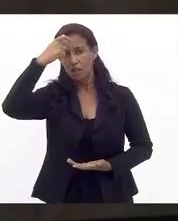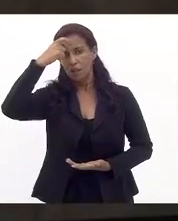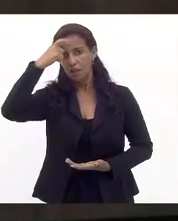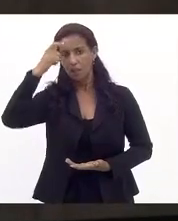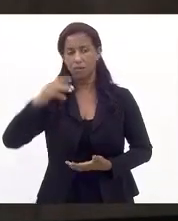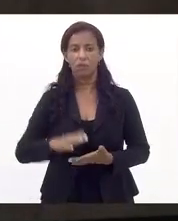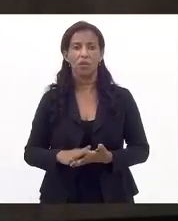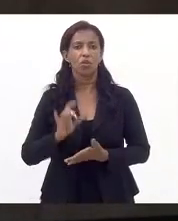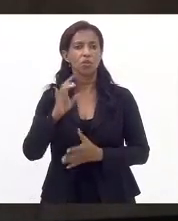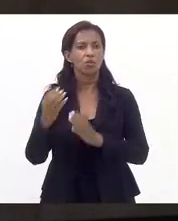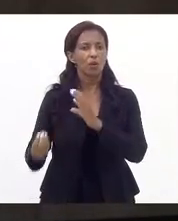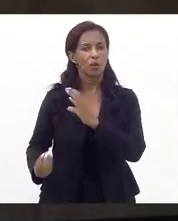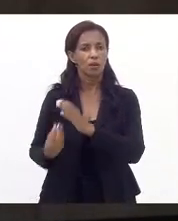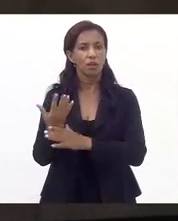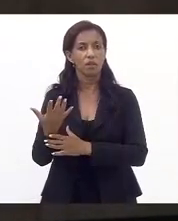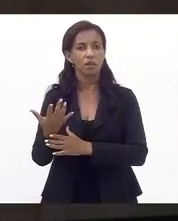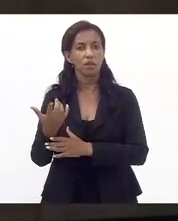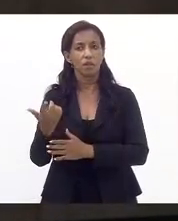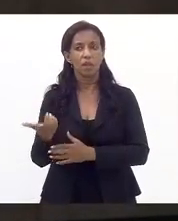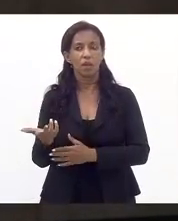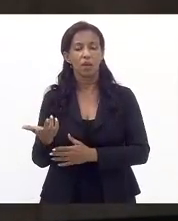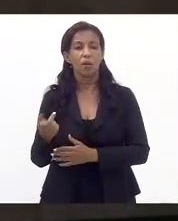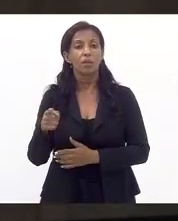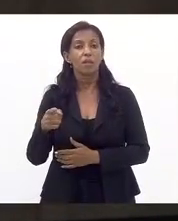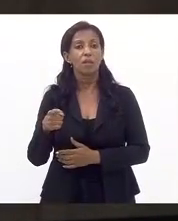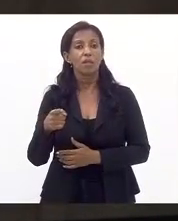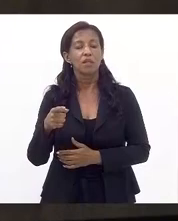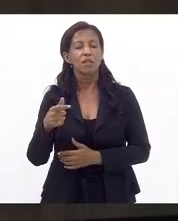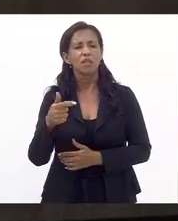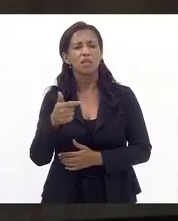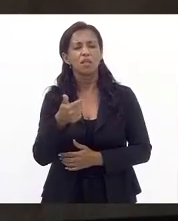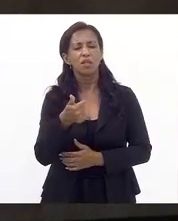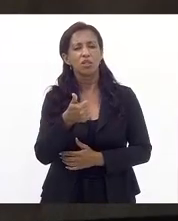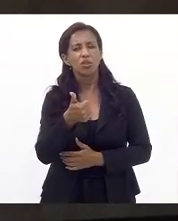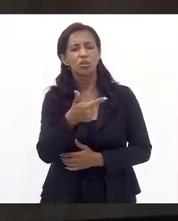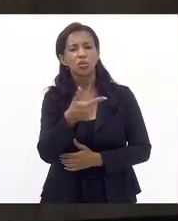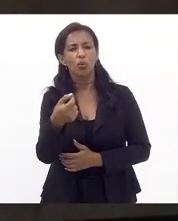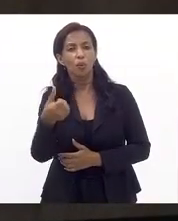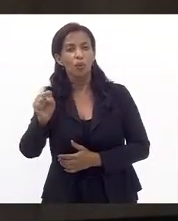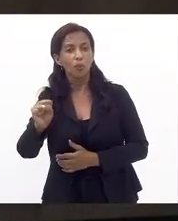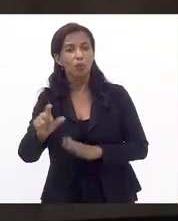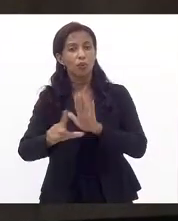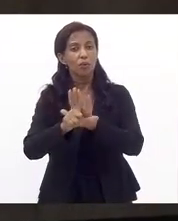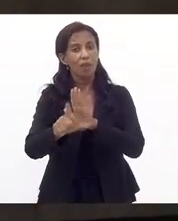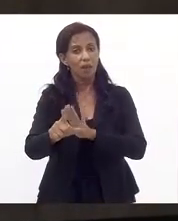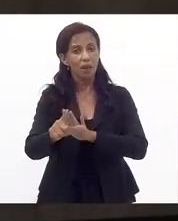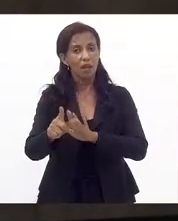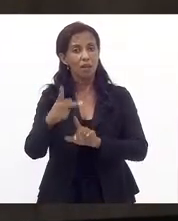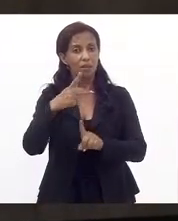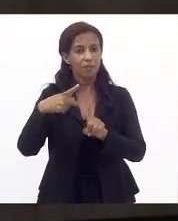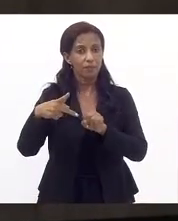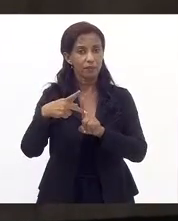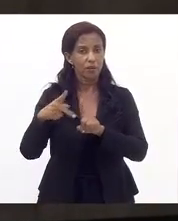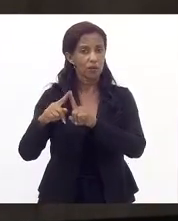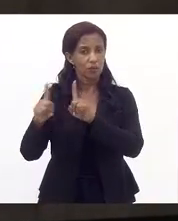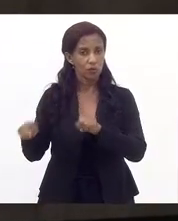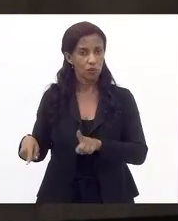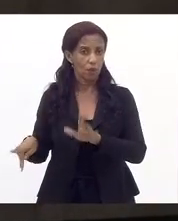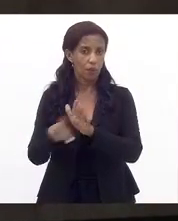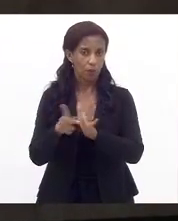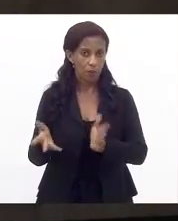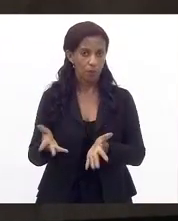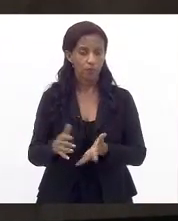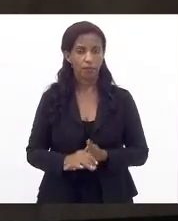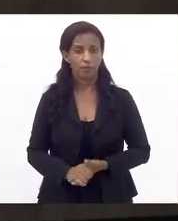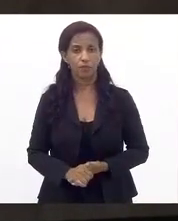só nasceu com a edição da lei 5260/2008 que é a atual lei de regime Previdenciário dos Servidores Públicos regime